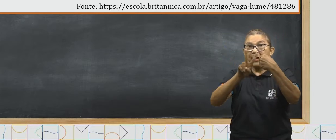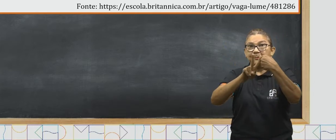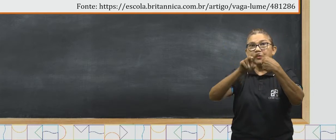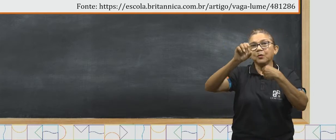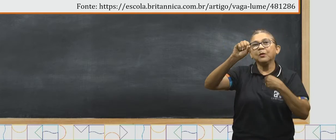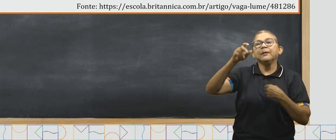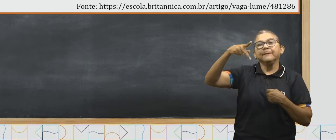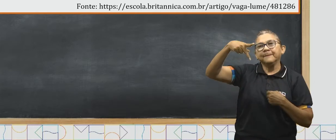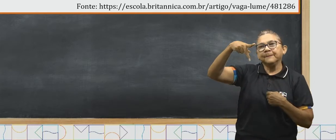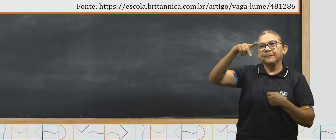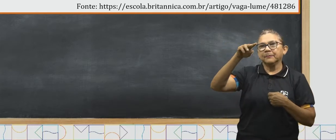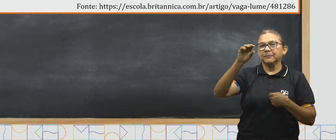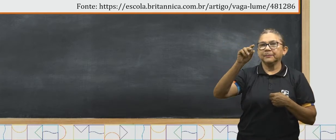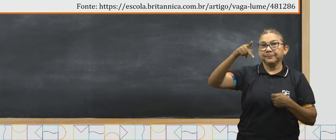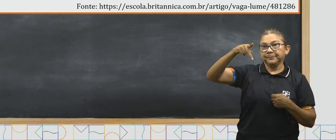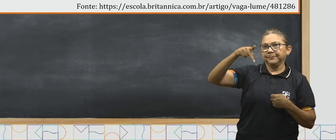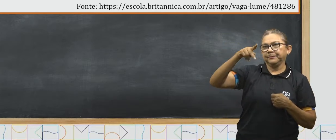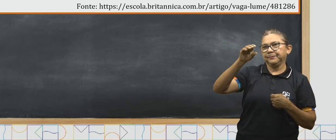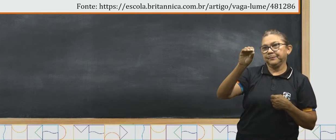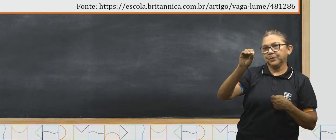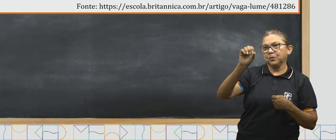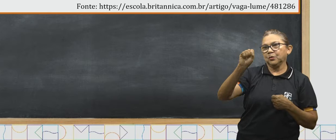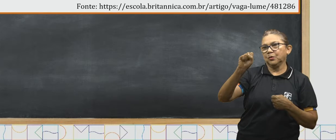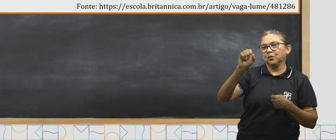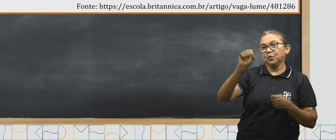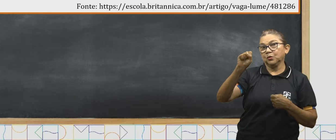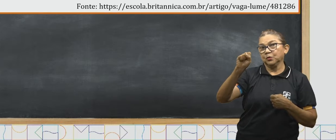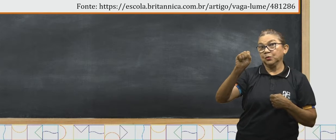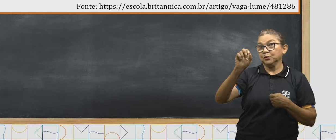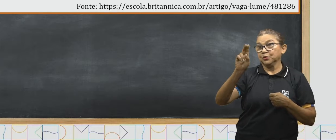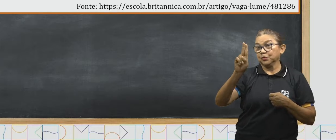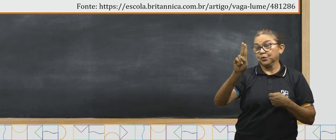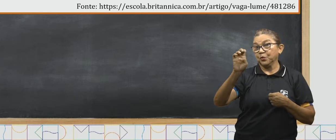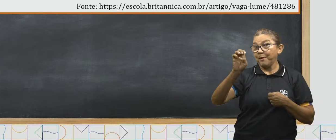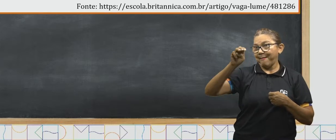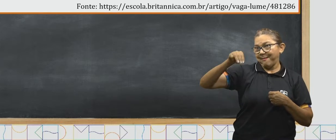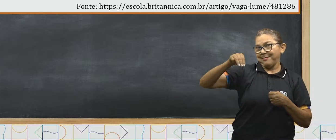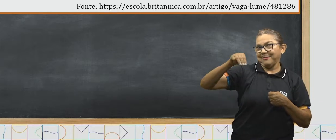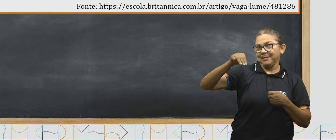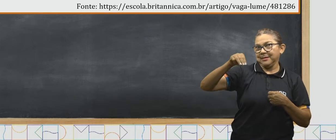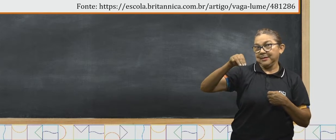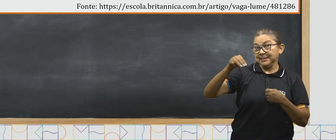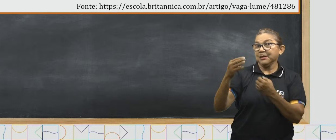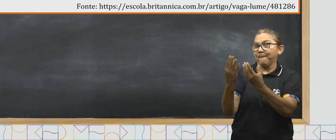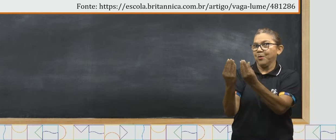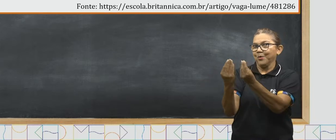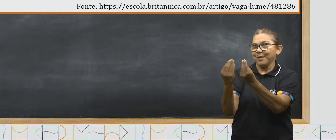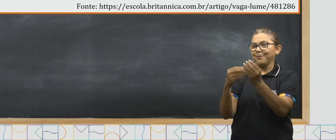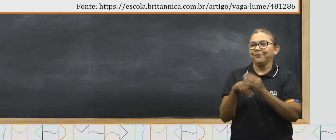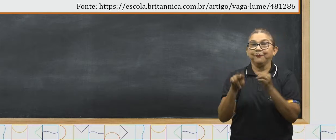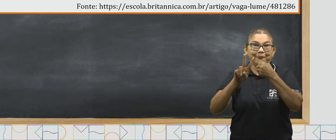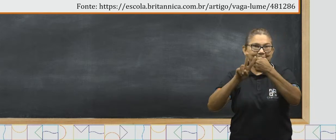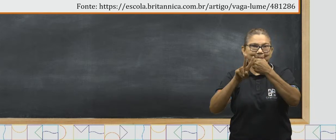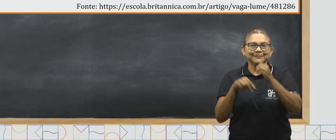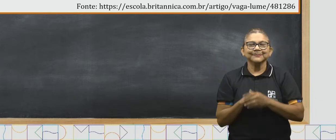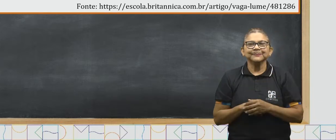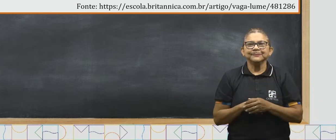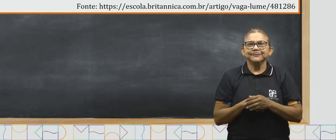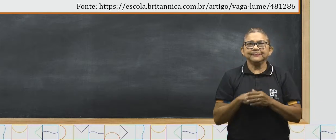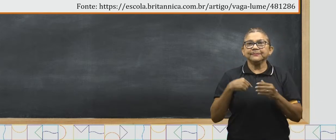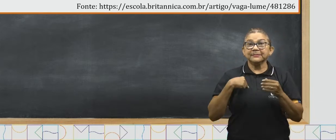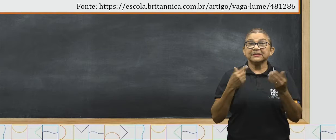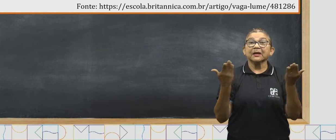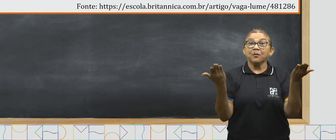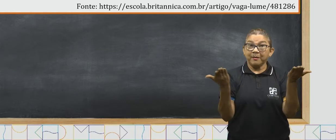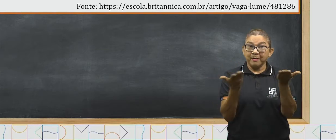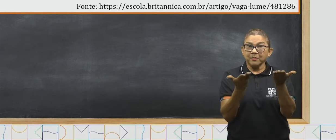precisa preencher corretamente aí é o verbo possuem, no plural. Desse modo,